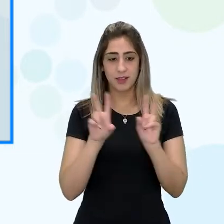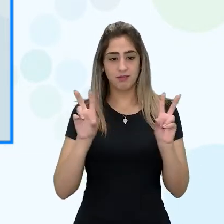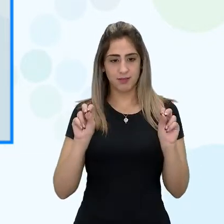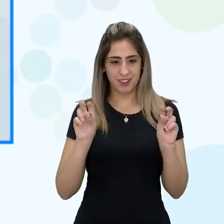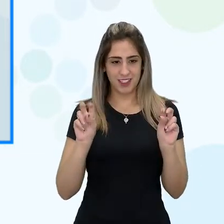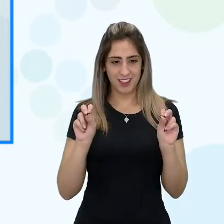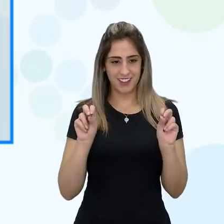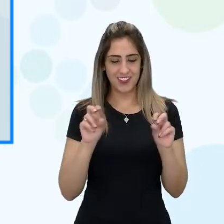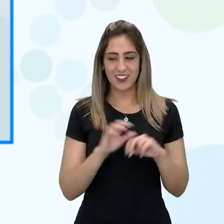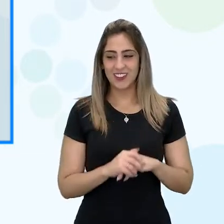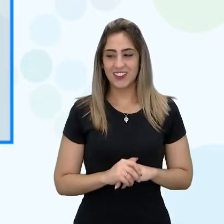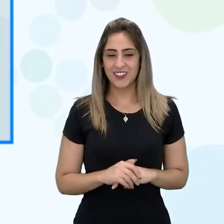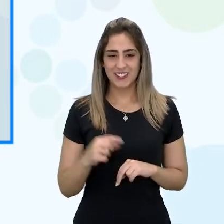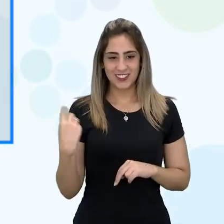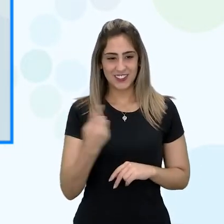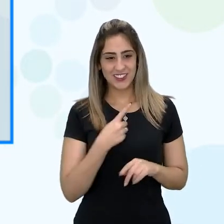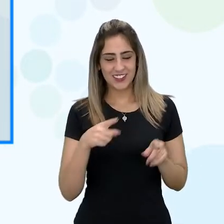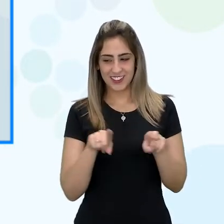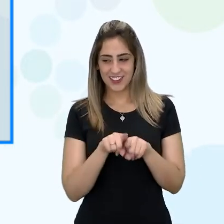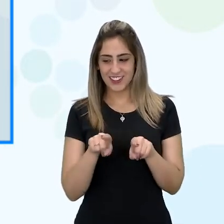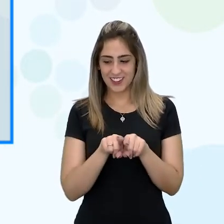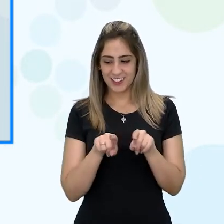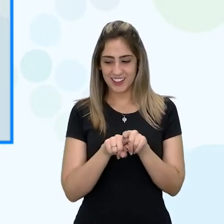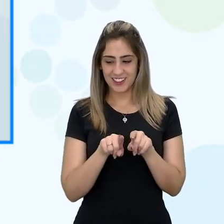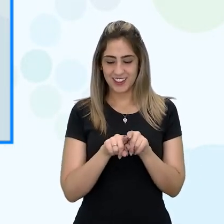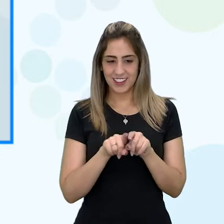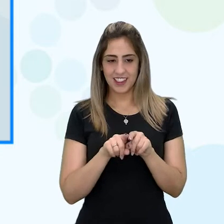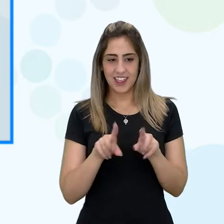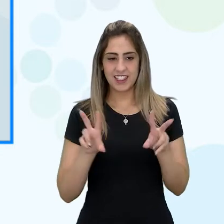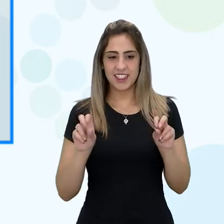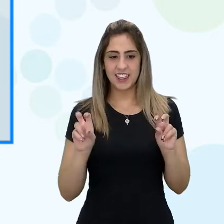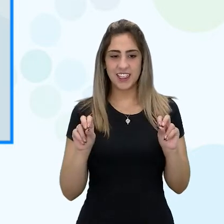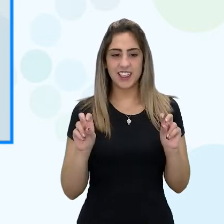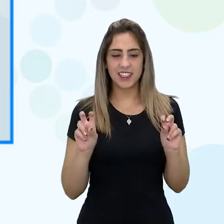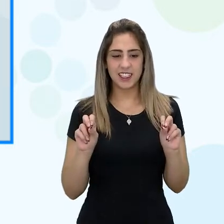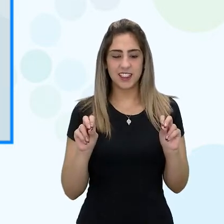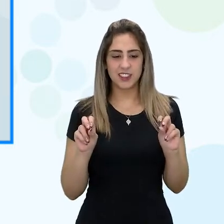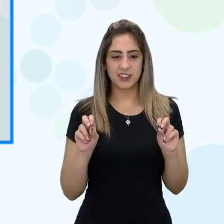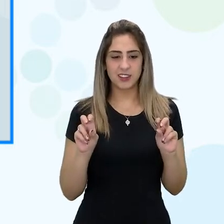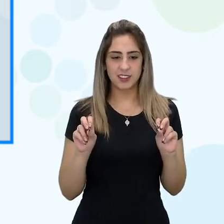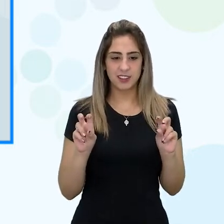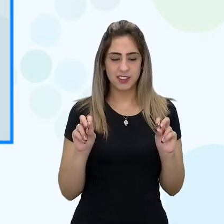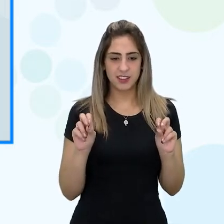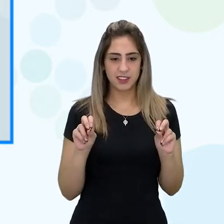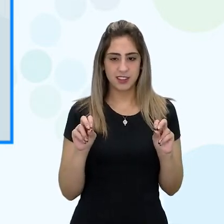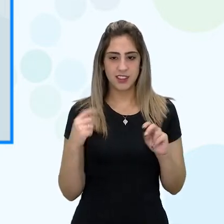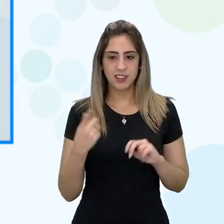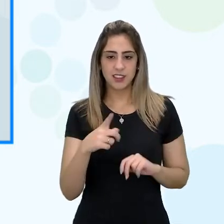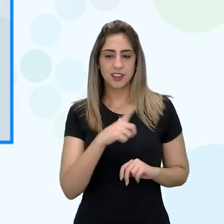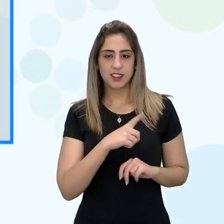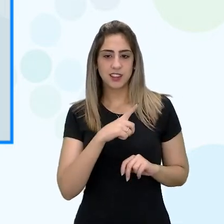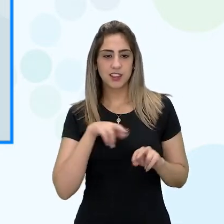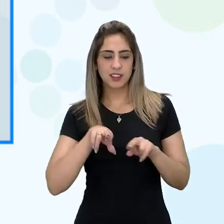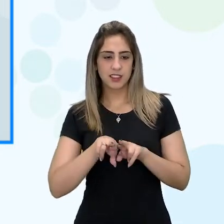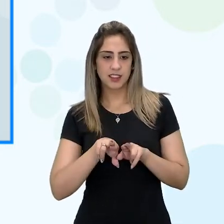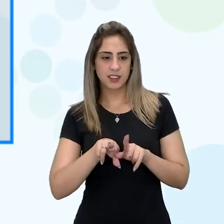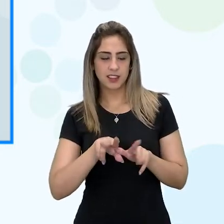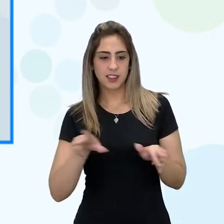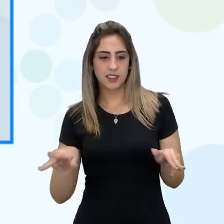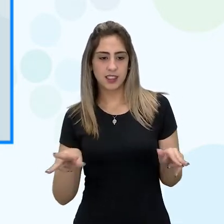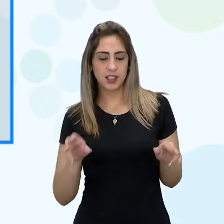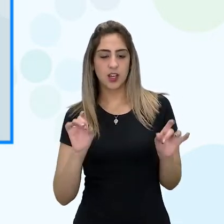aí a gente justamente concluiu, né, com esse estudo de caso, né, então a gente teve aí uma série